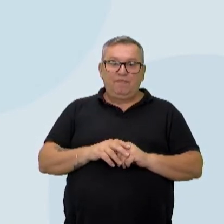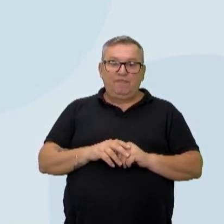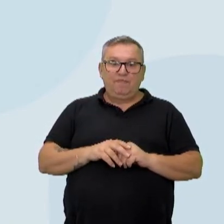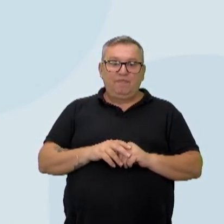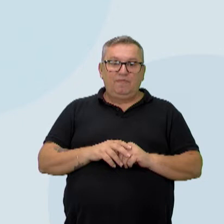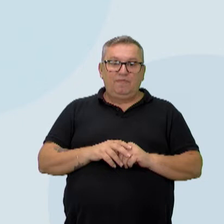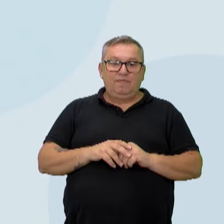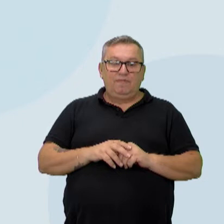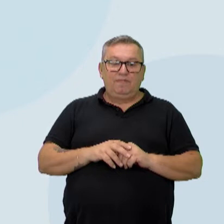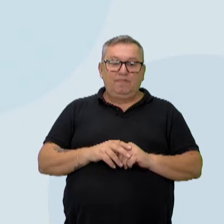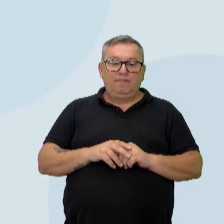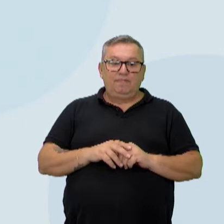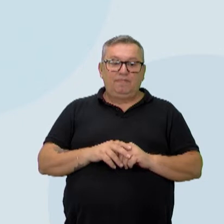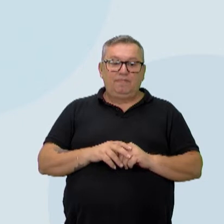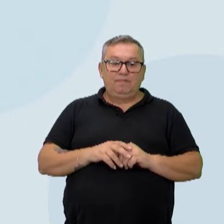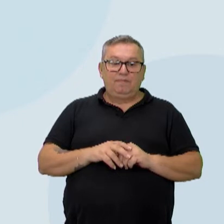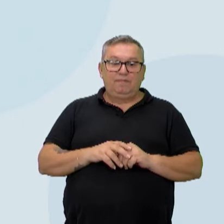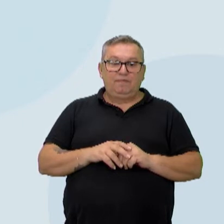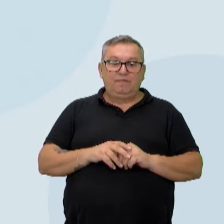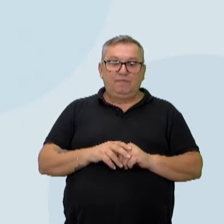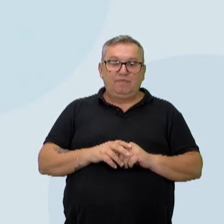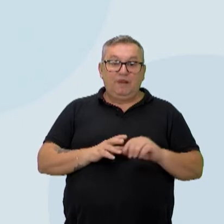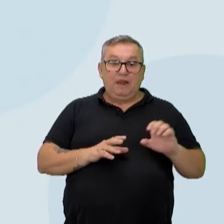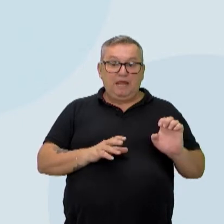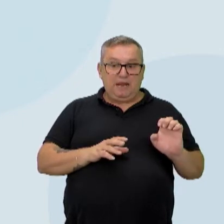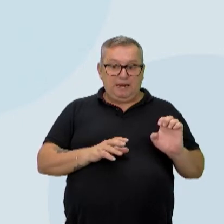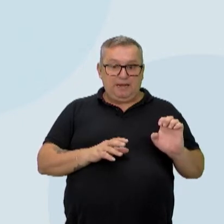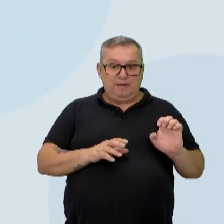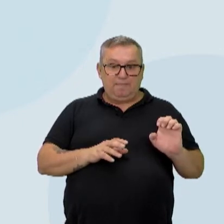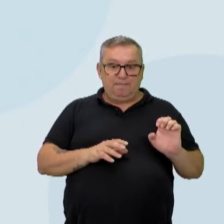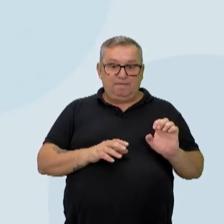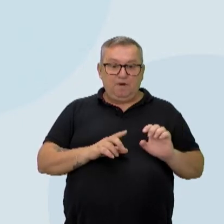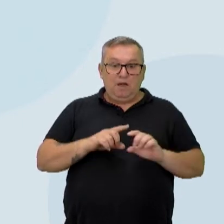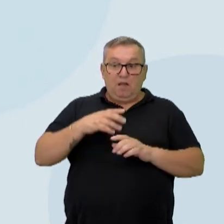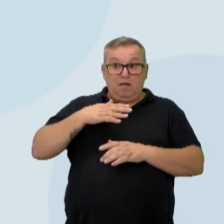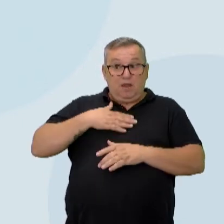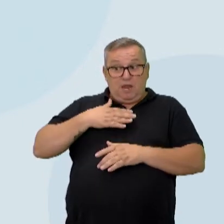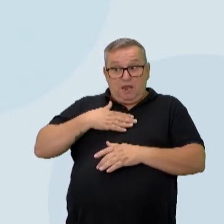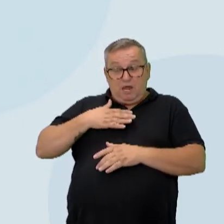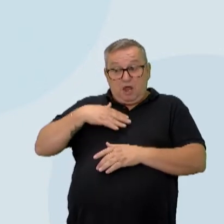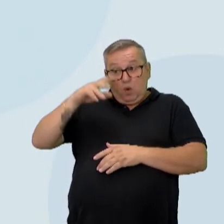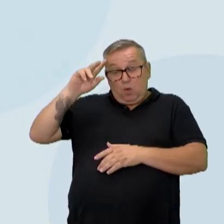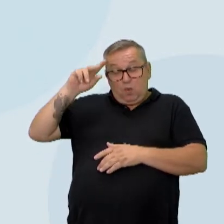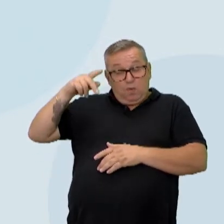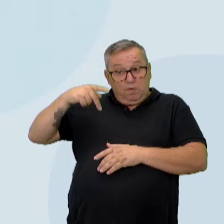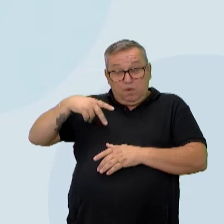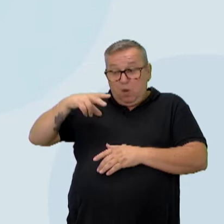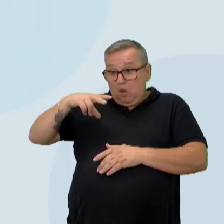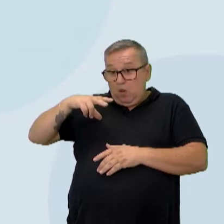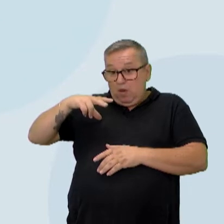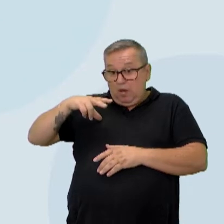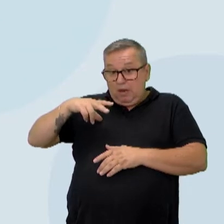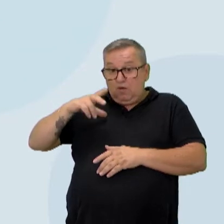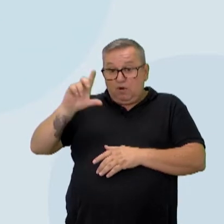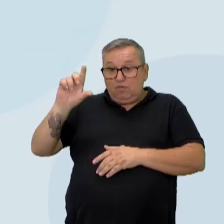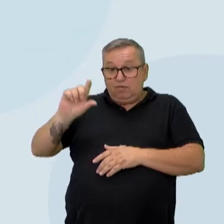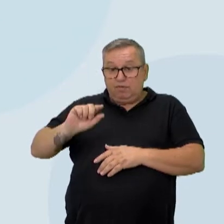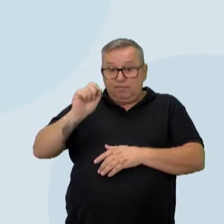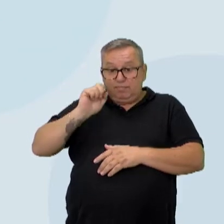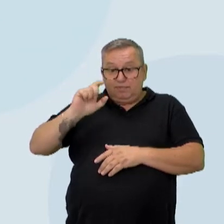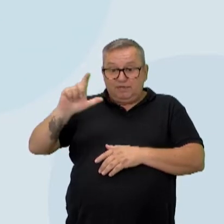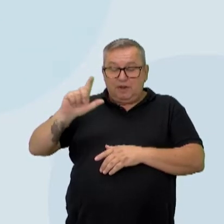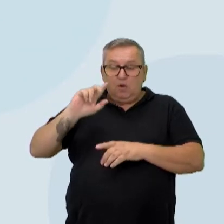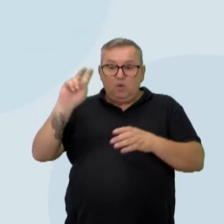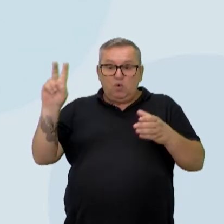de intervenção, tá bom? De minha parte, leitor, já comecei a diminuir o sal nas refeições e a prestar atenção na quantidade de